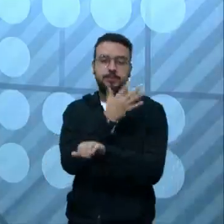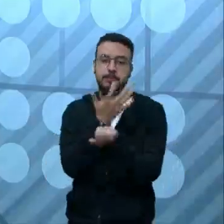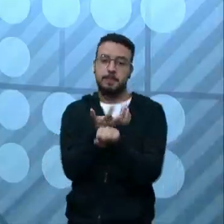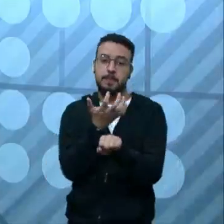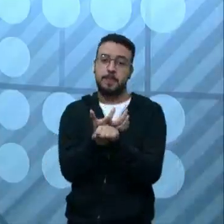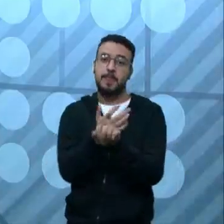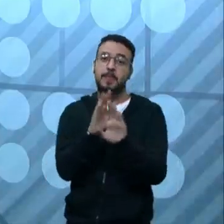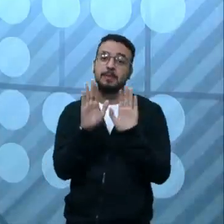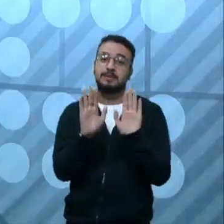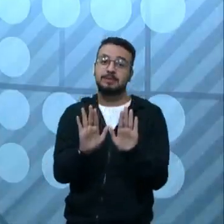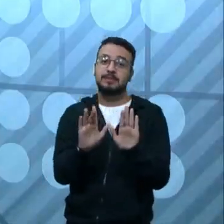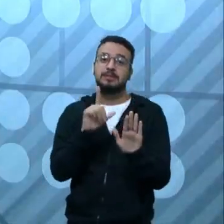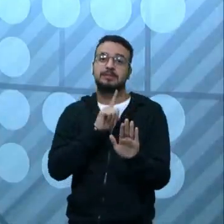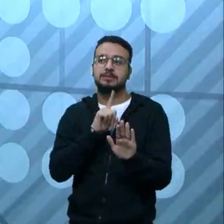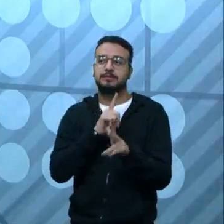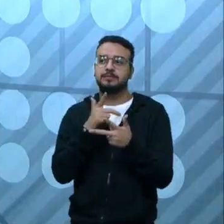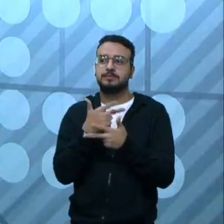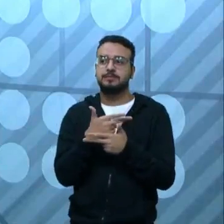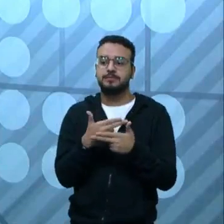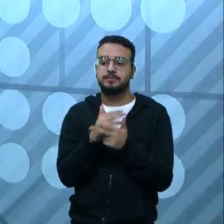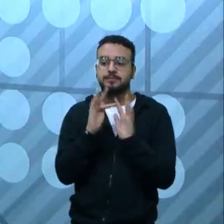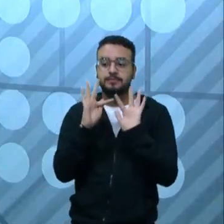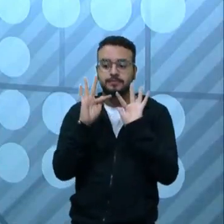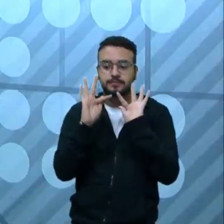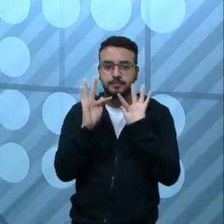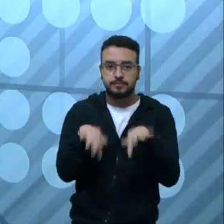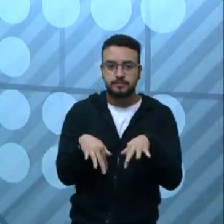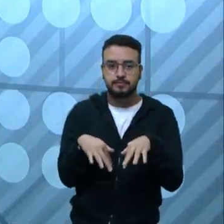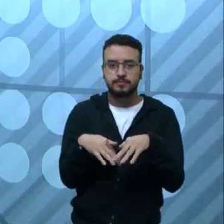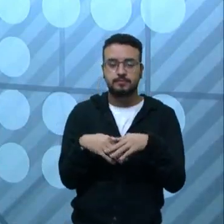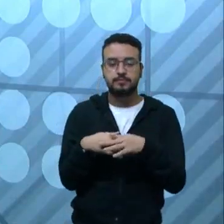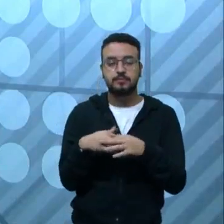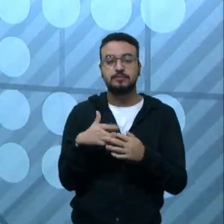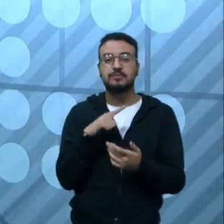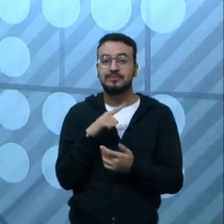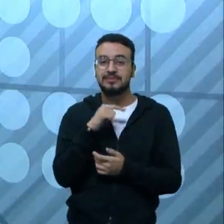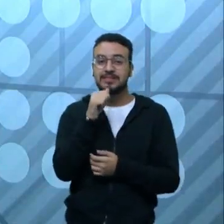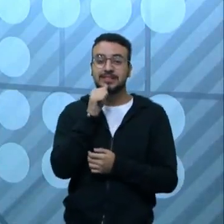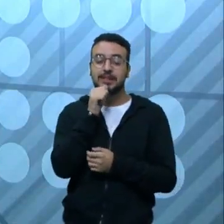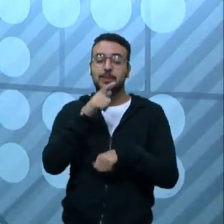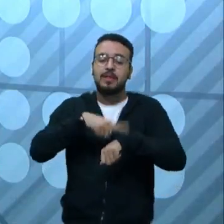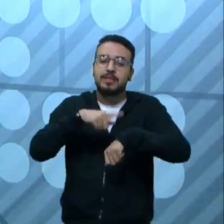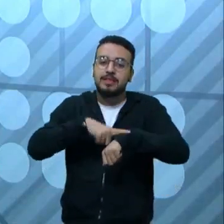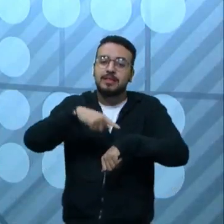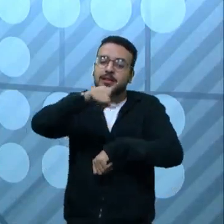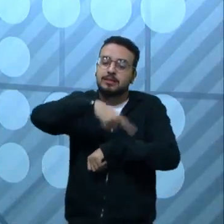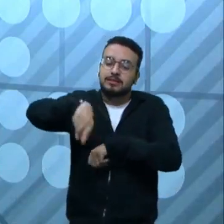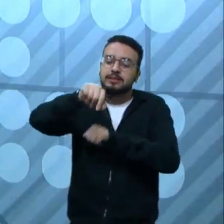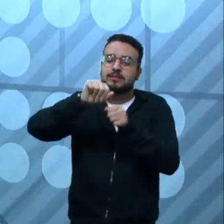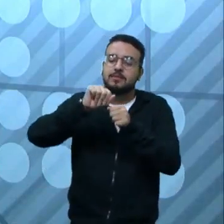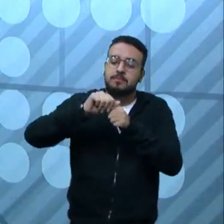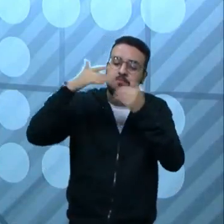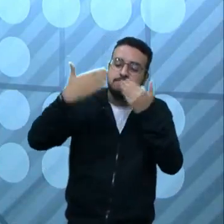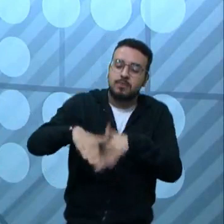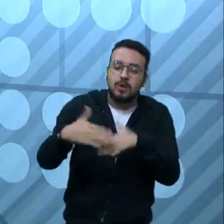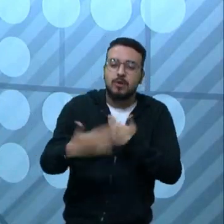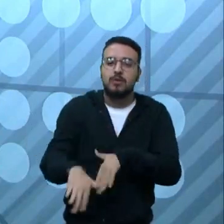Mas agora, como considerações finais que eu falo para vocês, né, ainda tem tempo para vocês realizarem